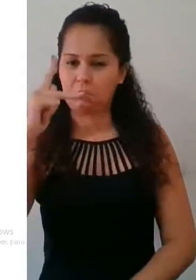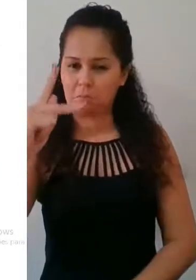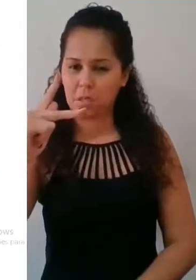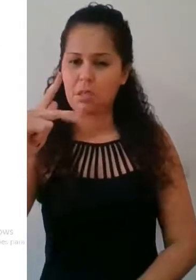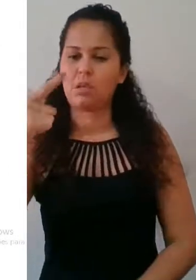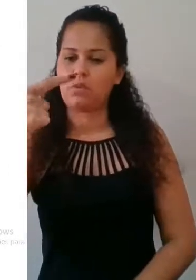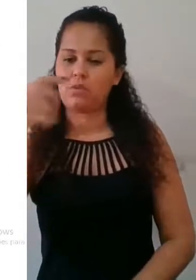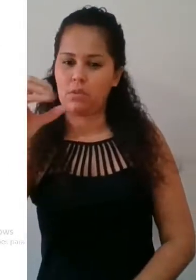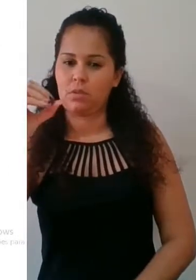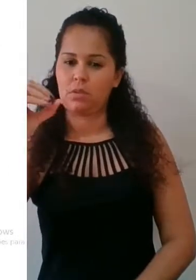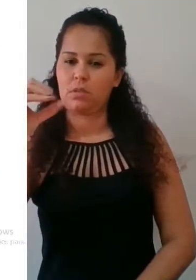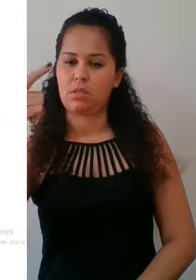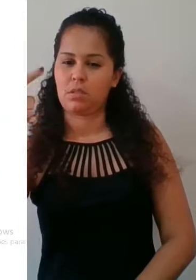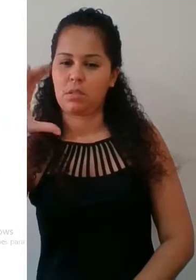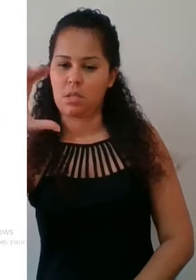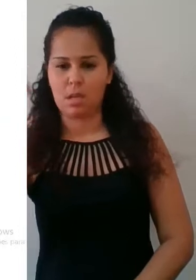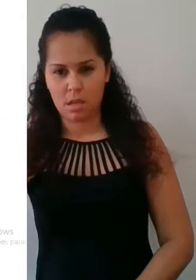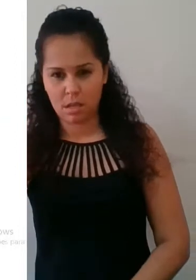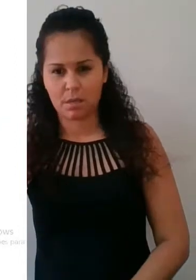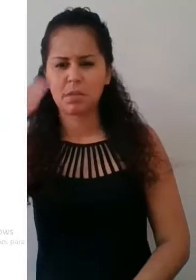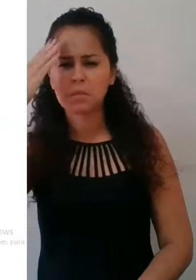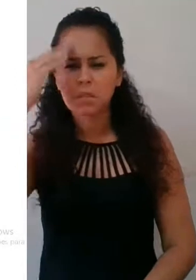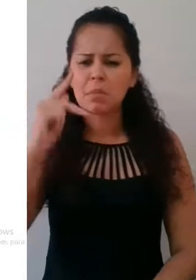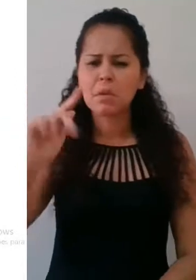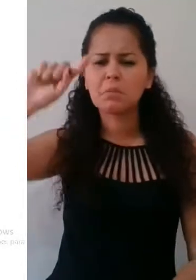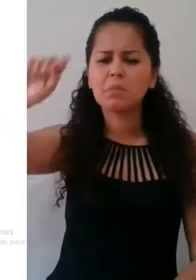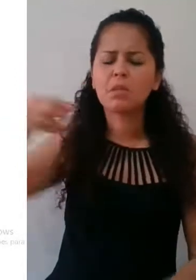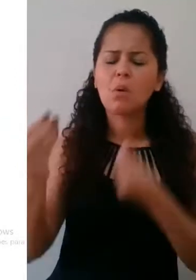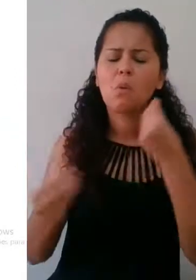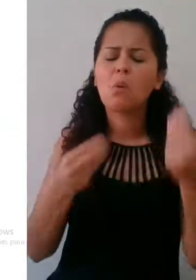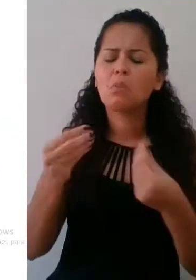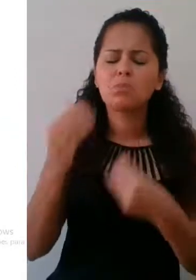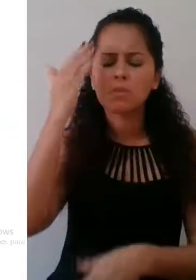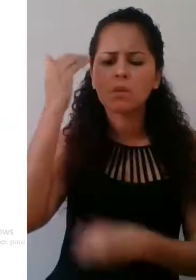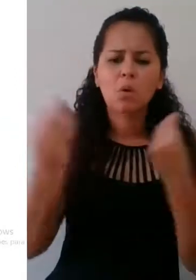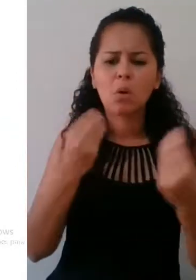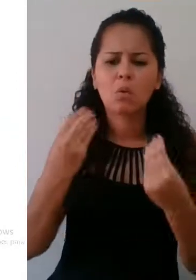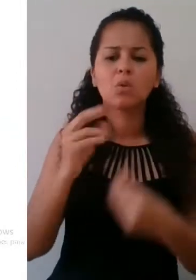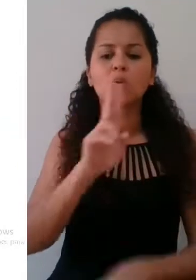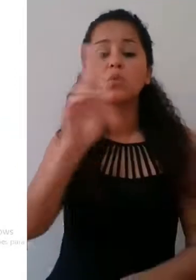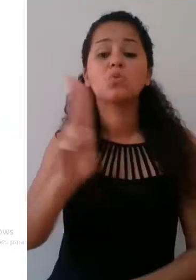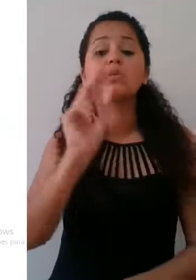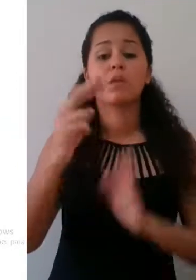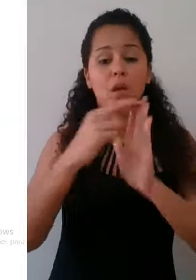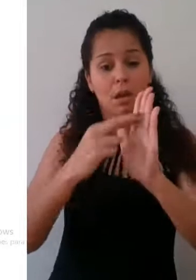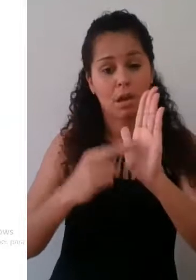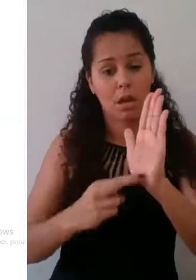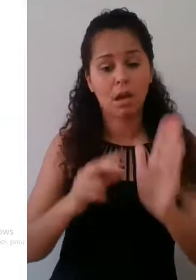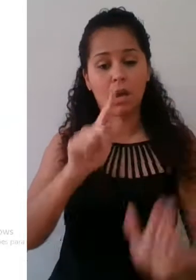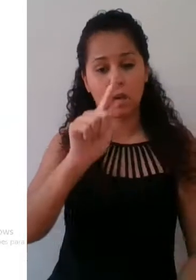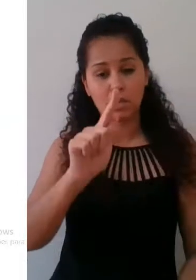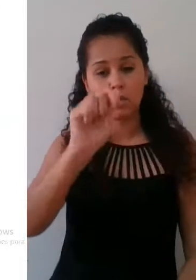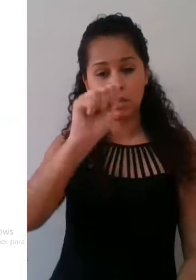centímetros. E ele pede para calcular o P'. Usando a lei de Gauss, 1 sobre F, 1 sobre P, mais 1